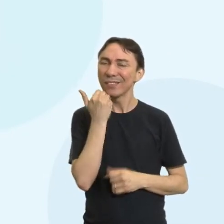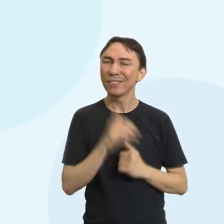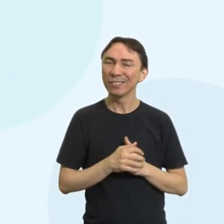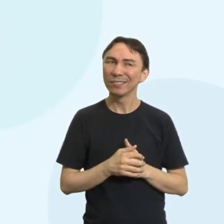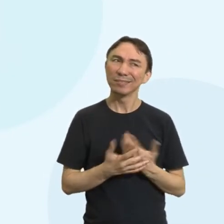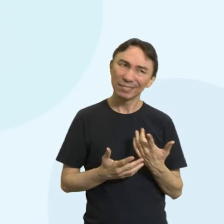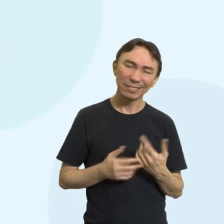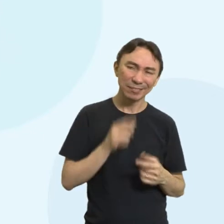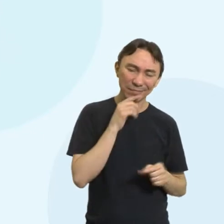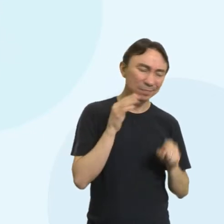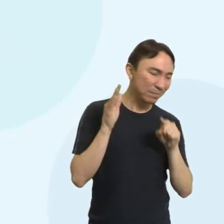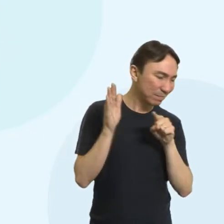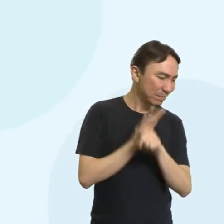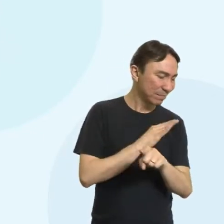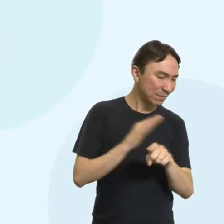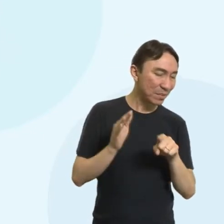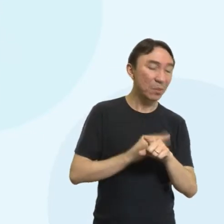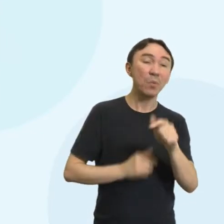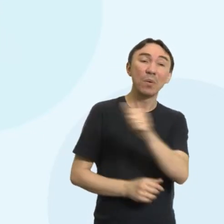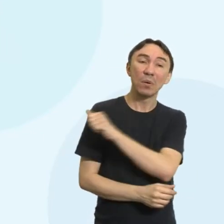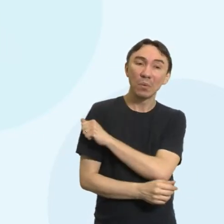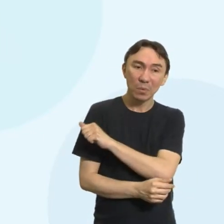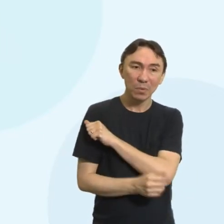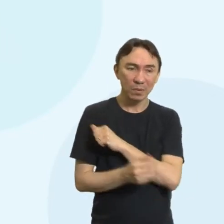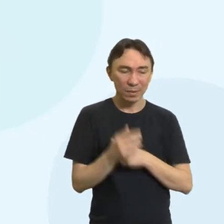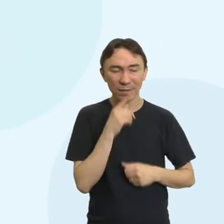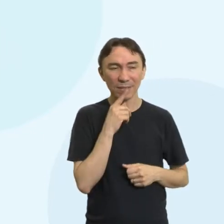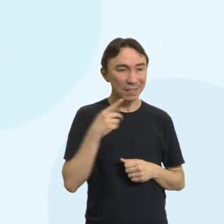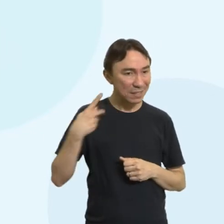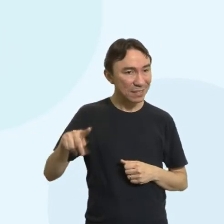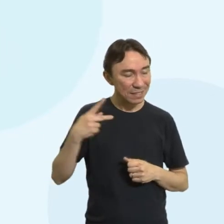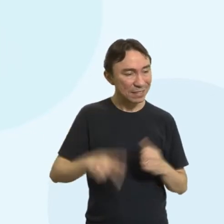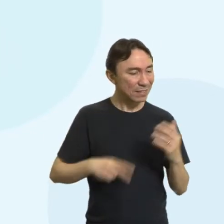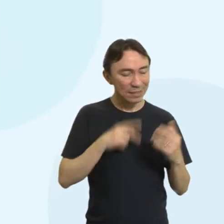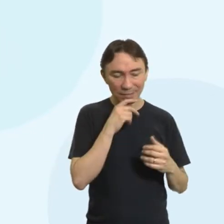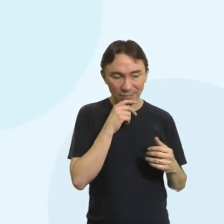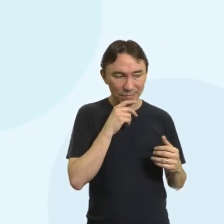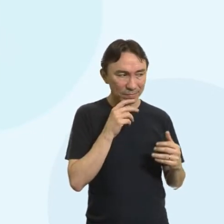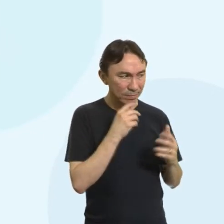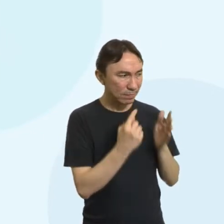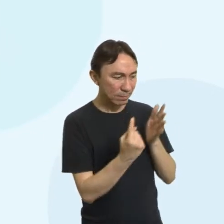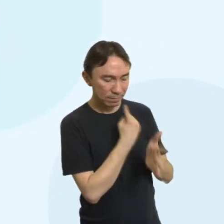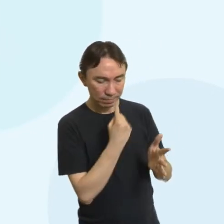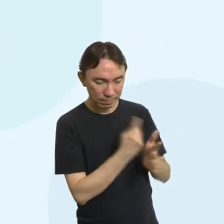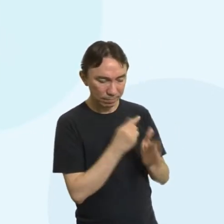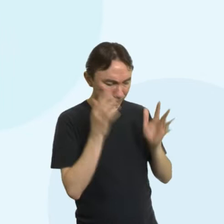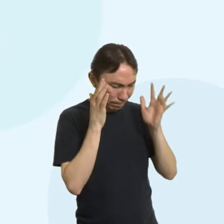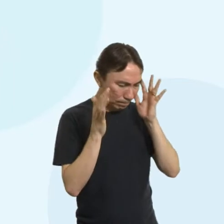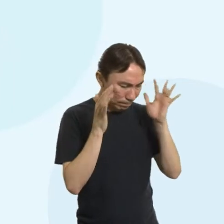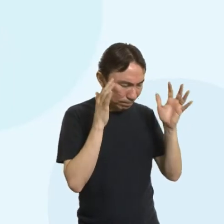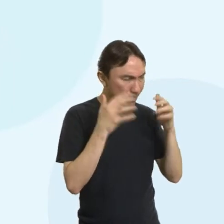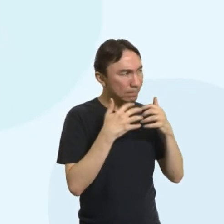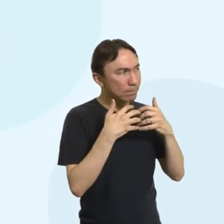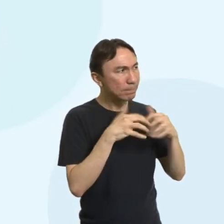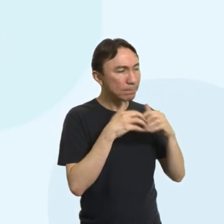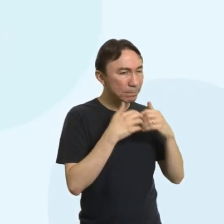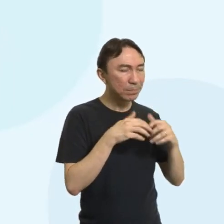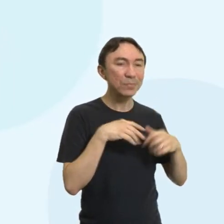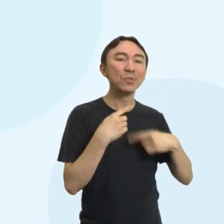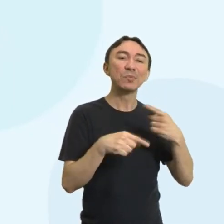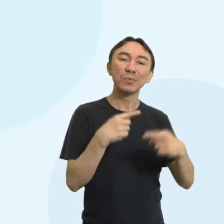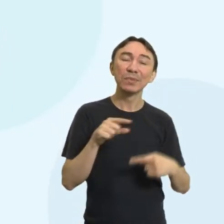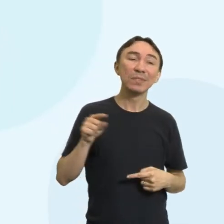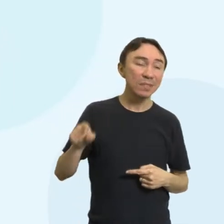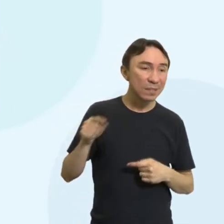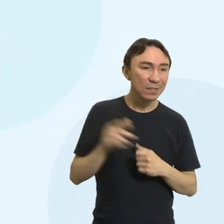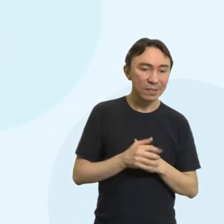precisa, primeiro no grupo, né? Fazer essas inferências no grupo para que depois ele sozinho possa adquirir essa